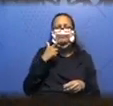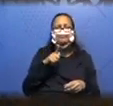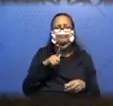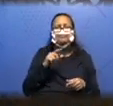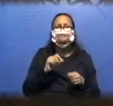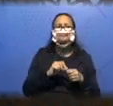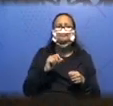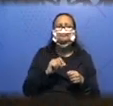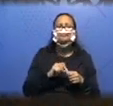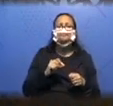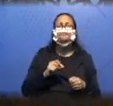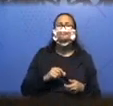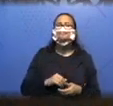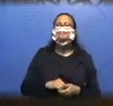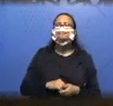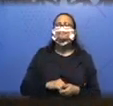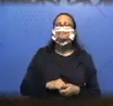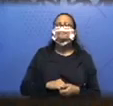fazer, tá bom?